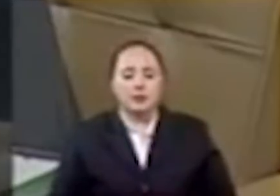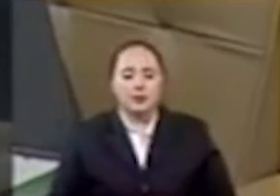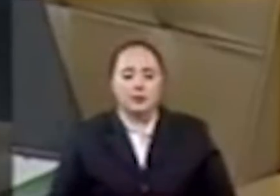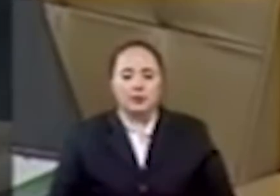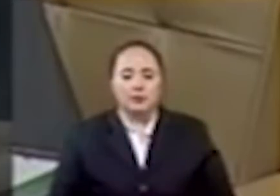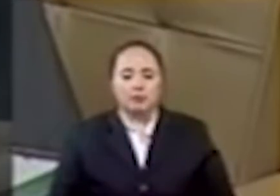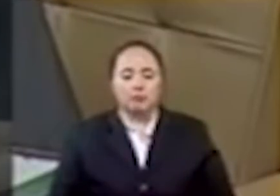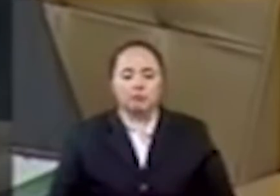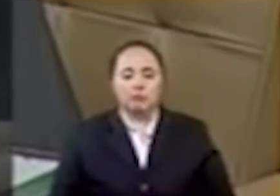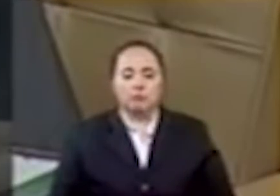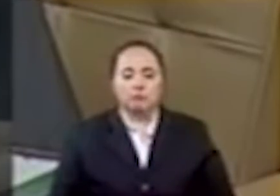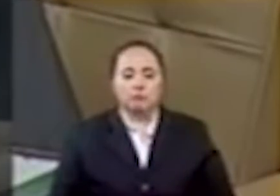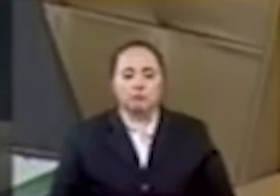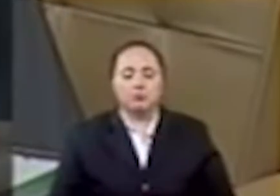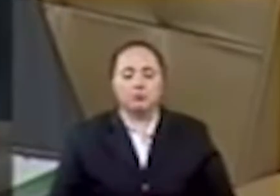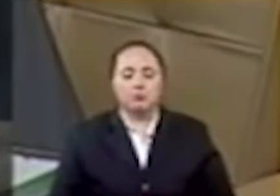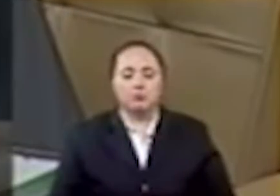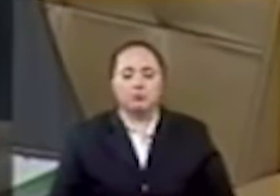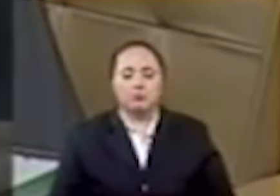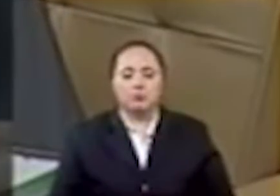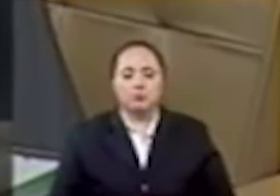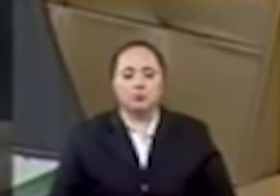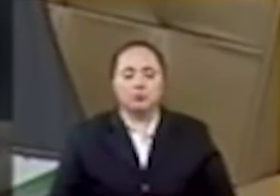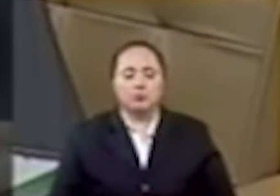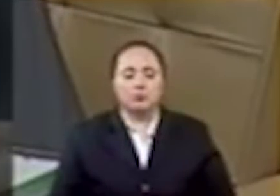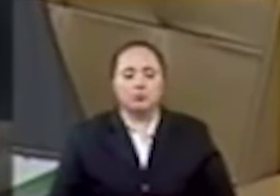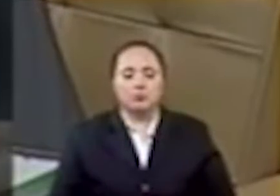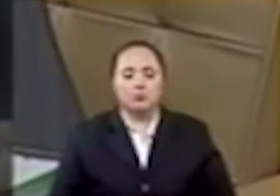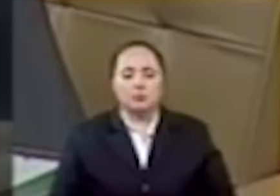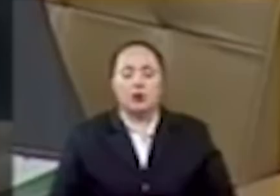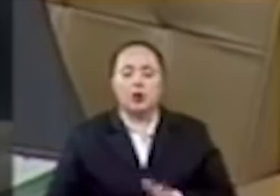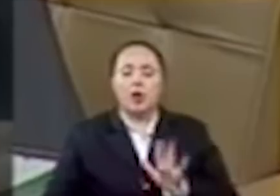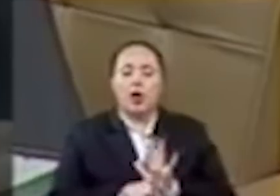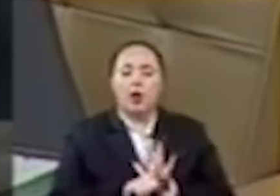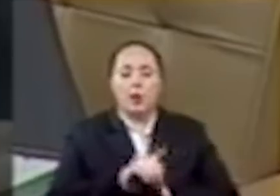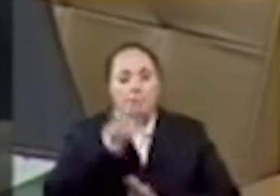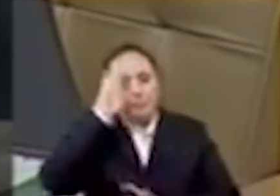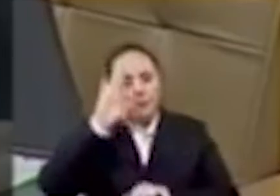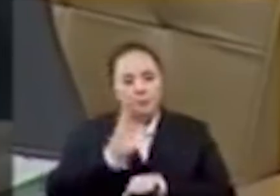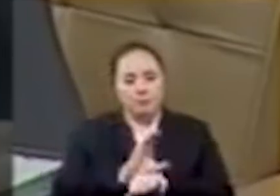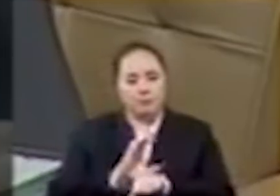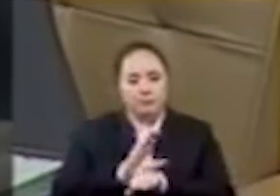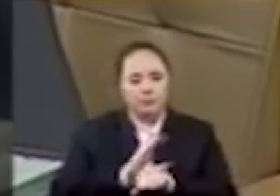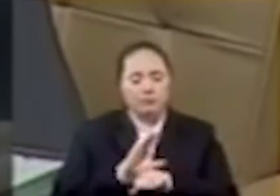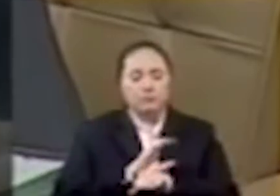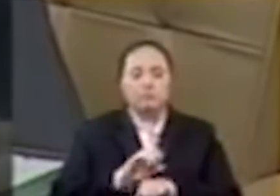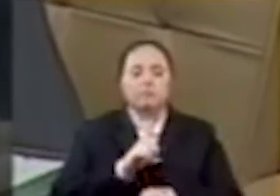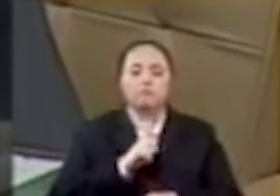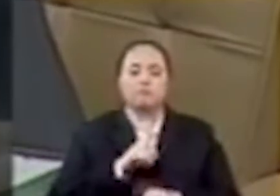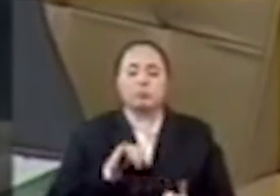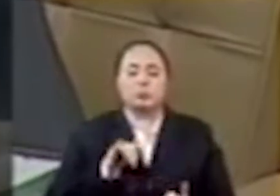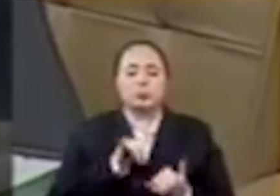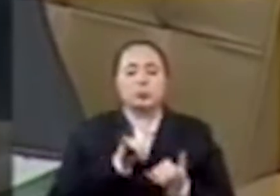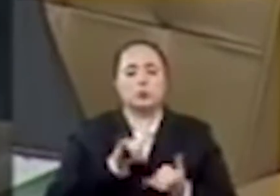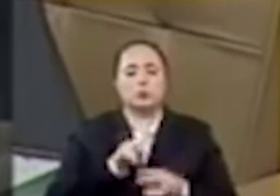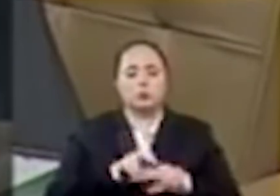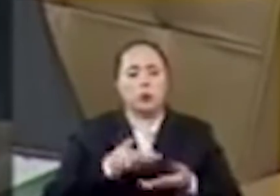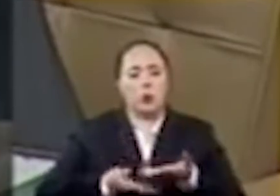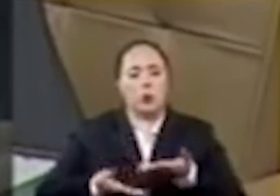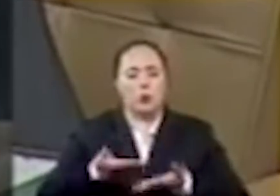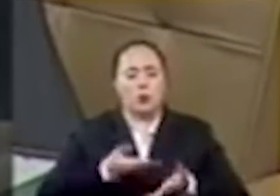nenhum poder mais augusto confiou a nossa lei fundamental ao presidente do que o indulto. É a sua colaboração